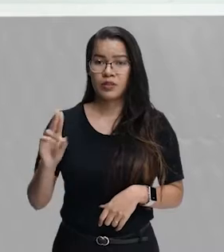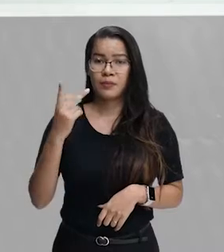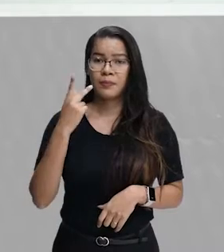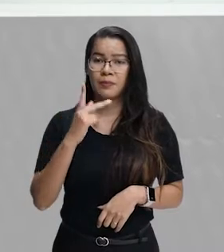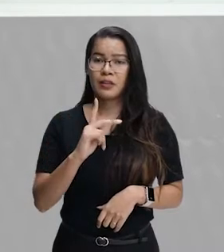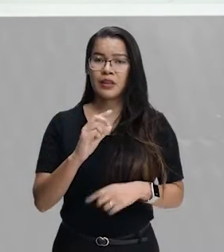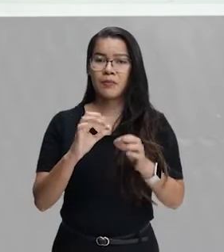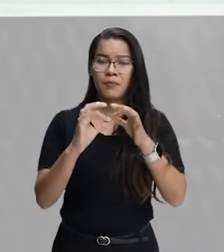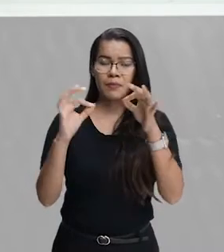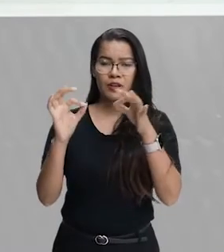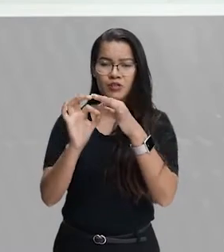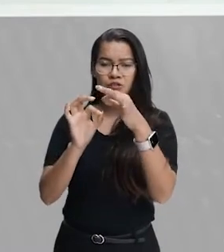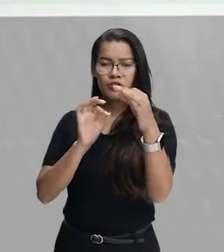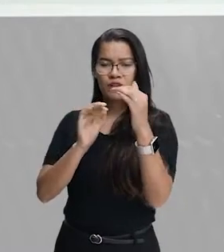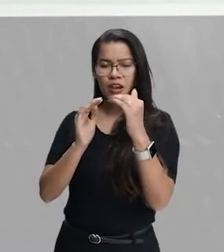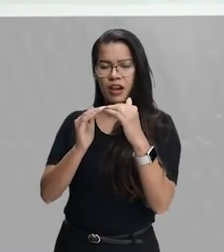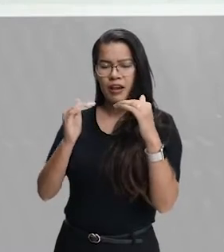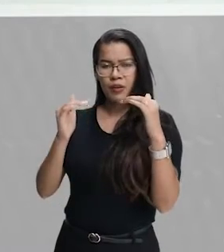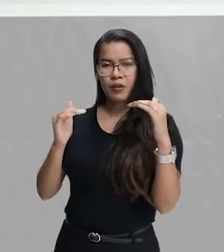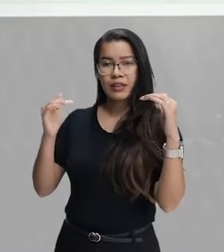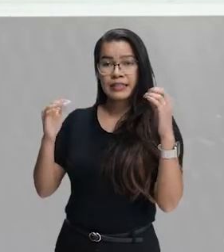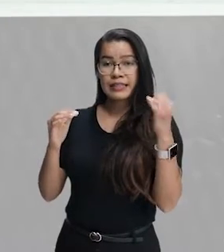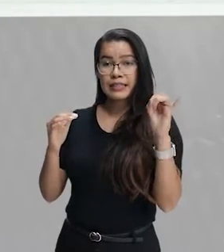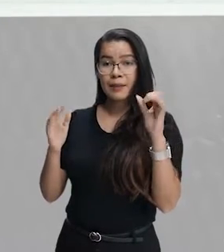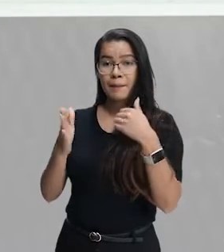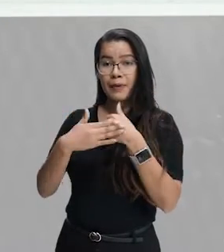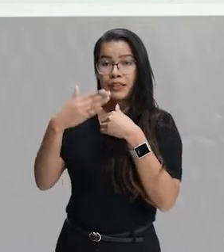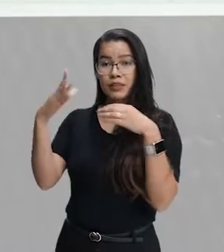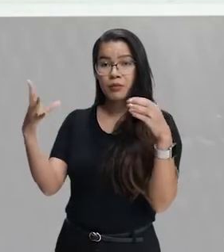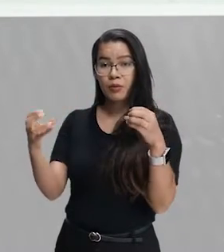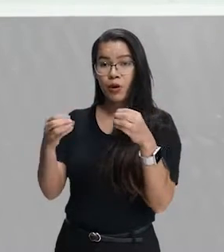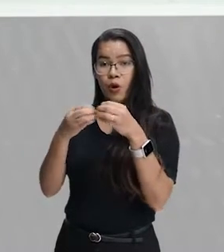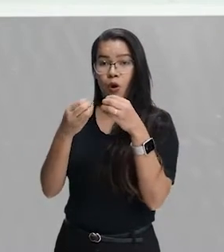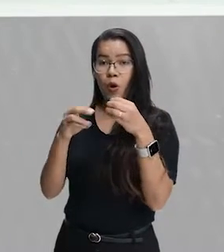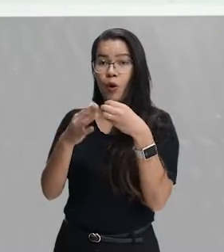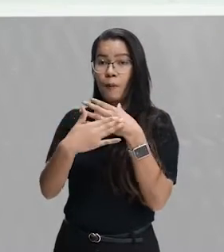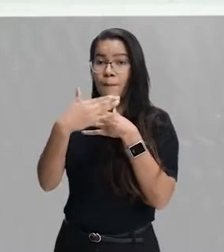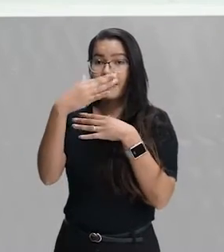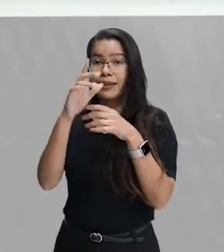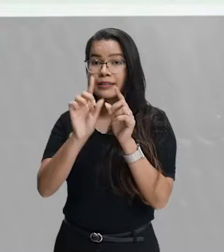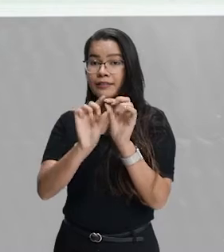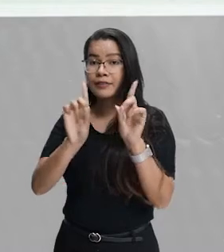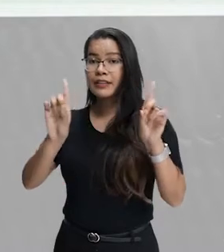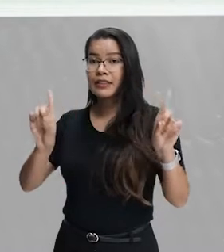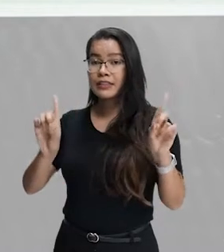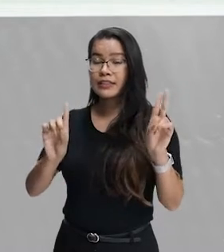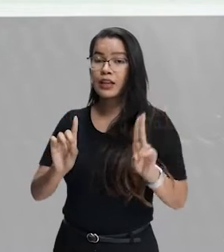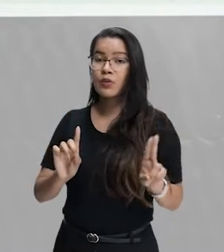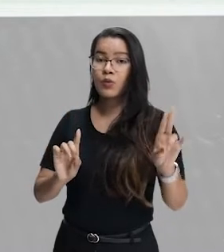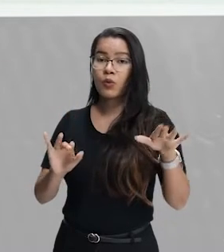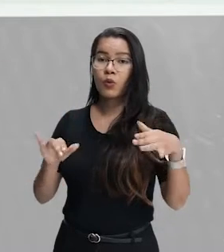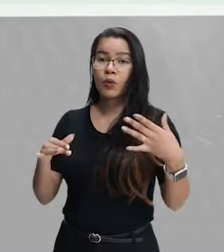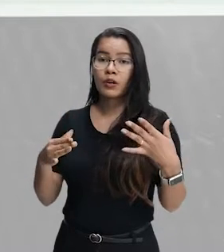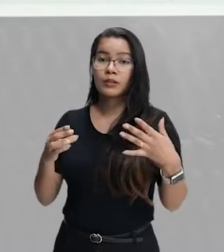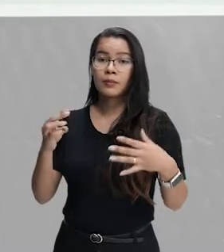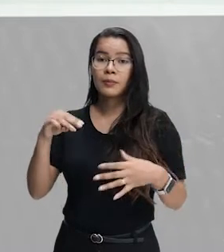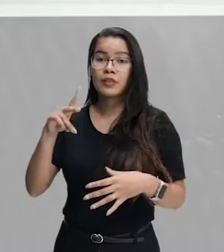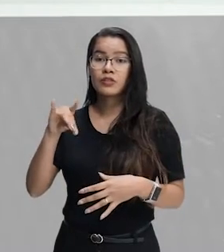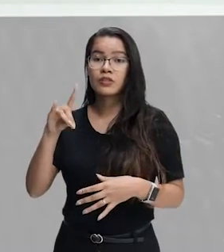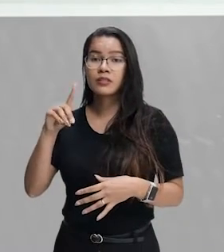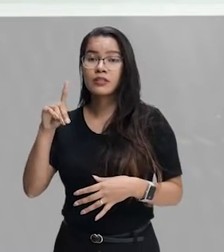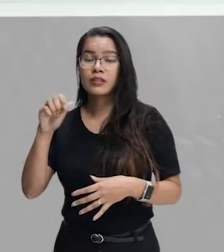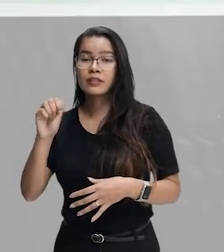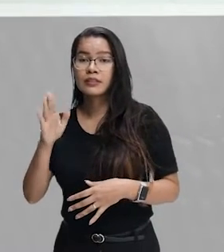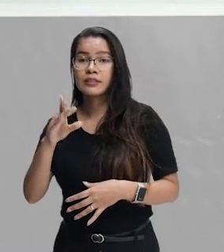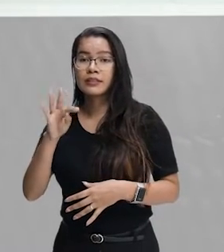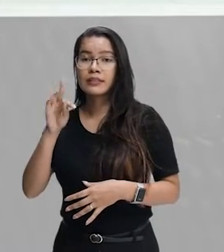dados, se os dados estão mais próximos ou se estão mais afastados. Usada quando a medida de tendência central não é suficiente para representar